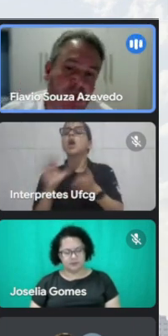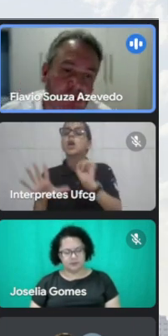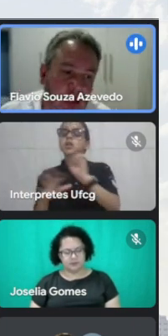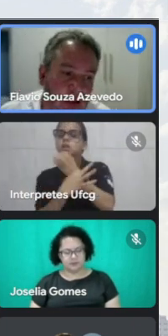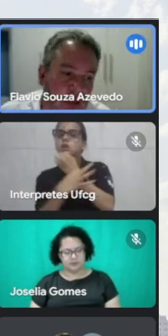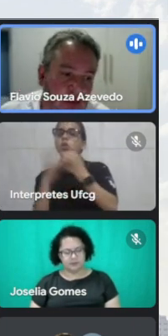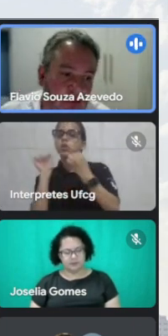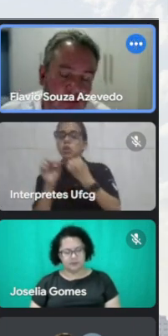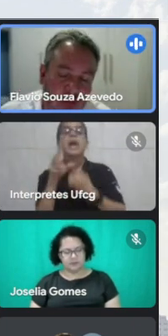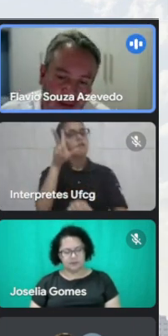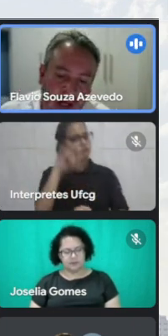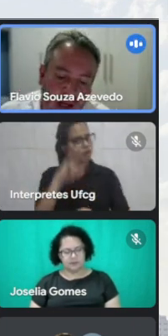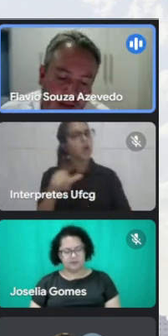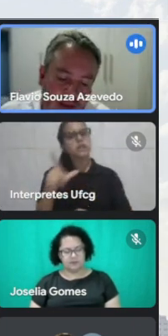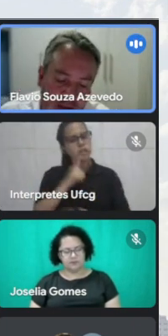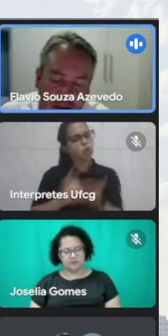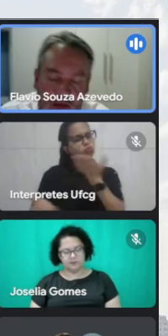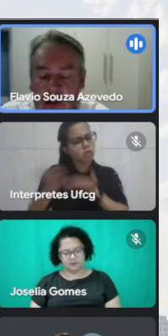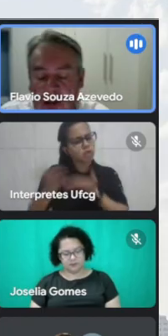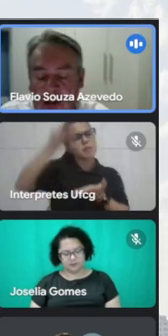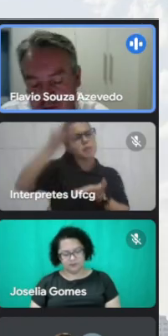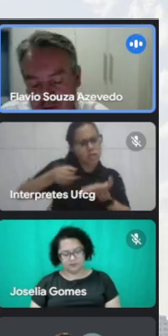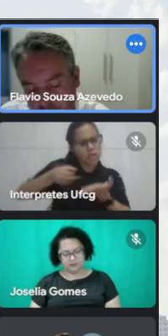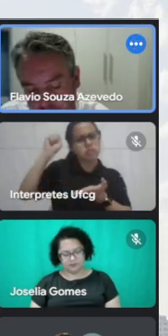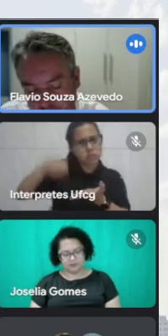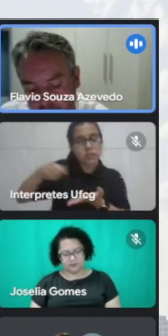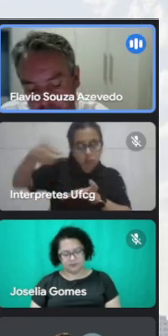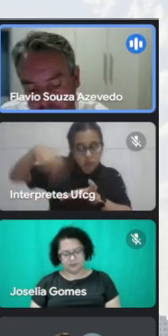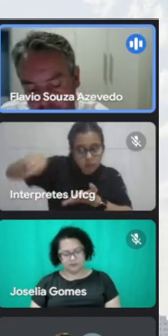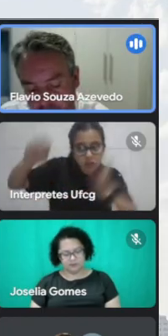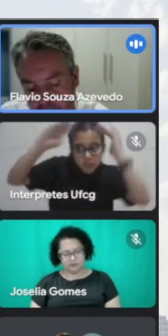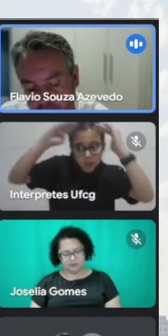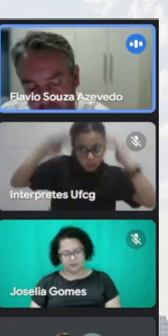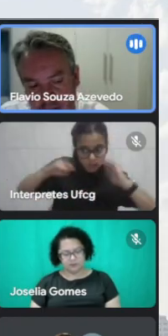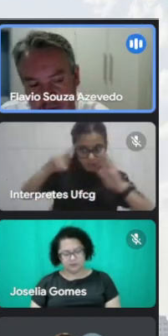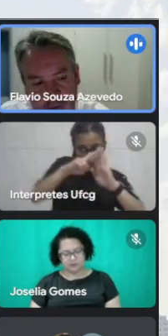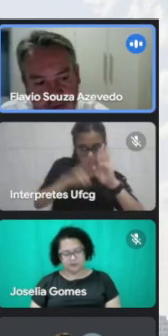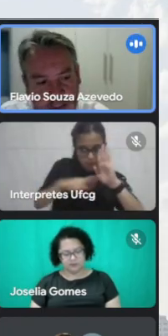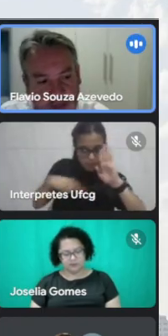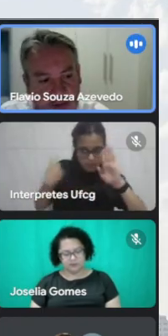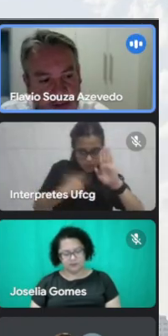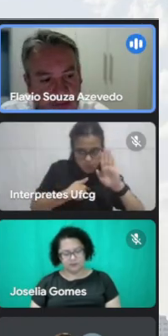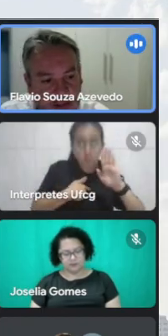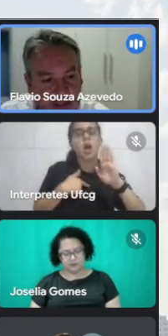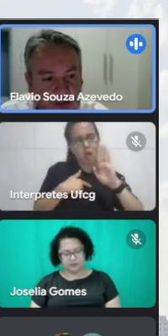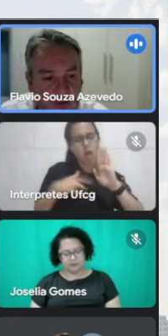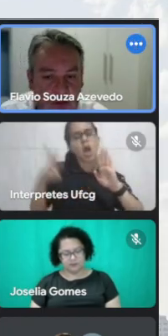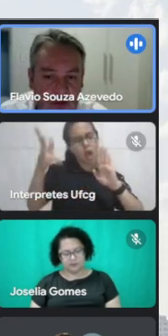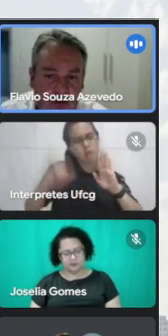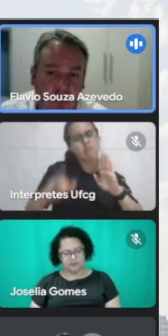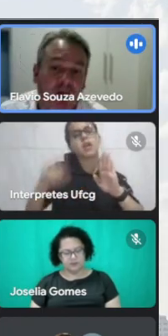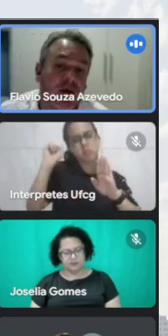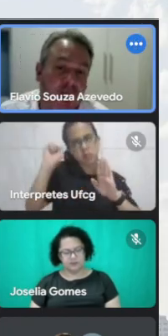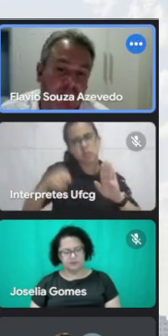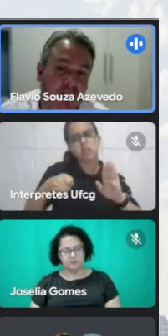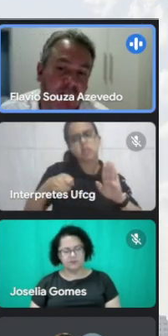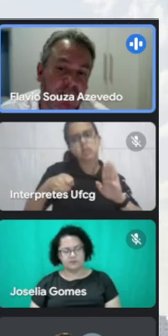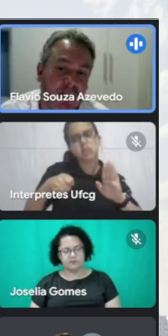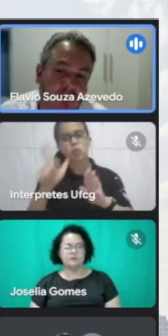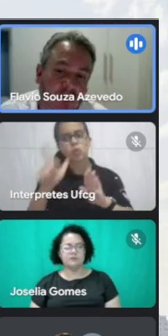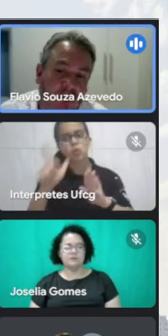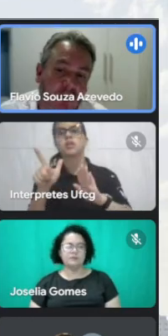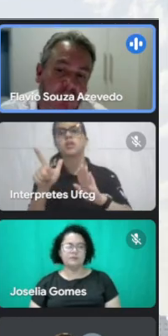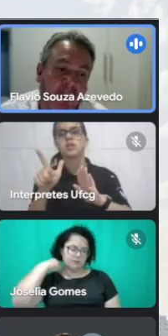de sucesso do tratamento, né? Desde, claro, que sigam, né, as recomendações de projeto de implantação de construção e